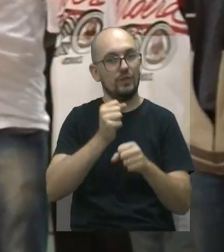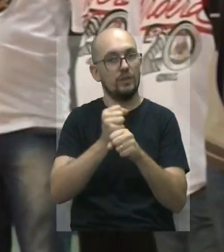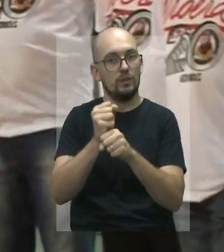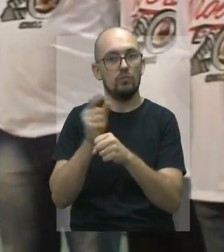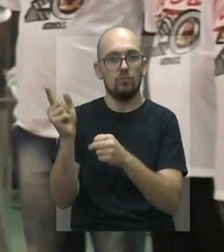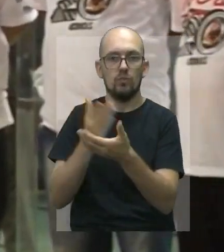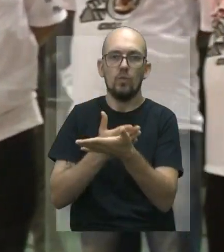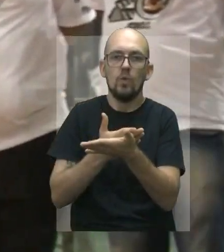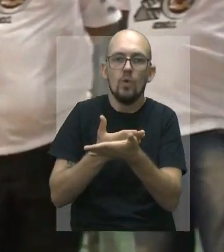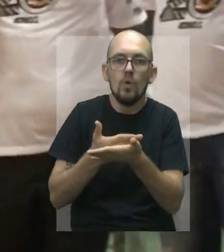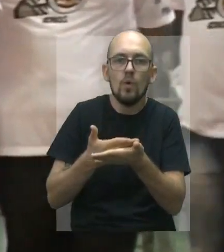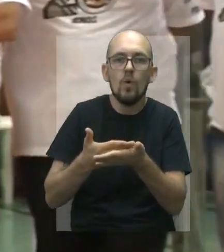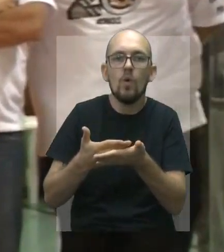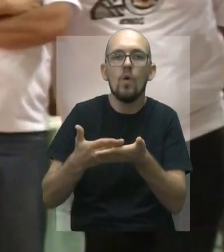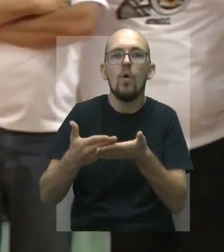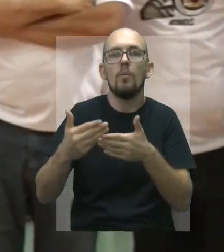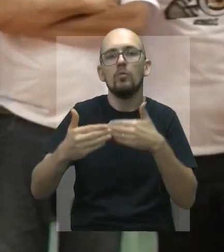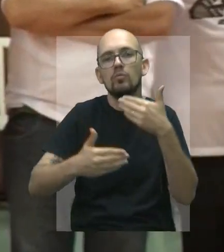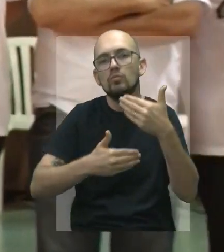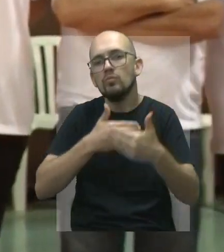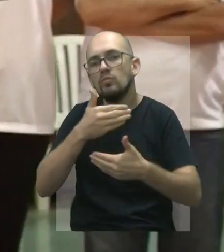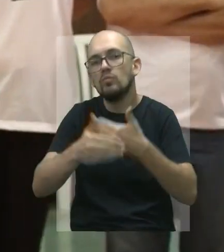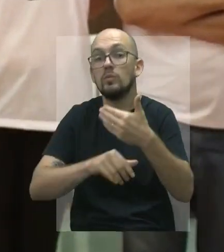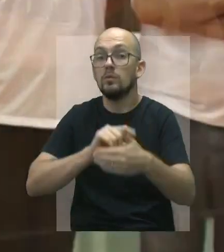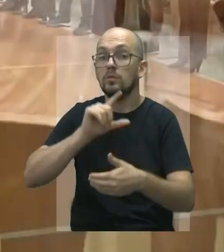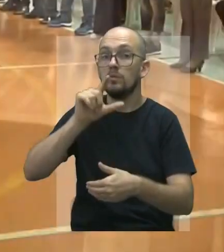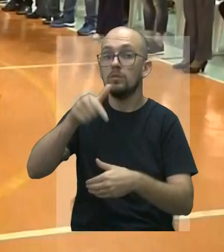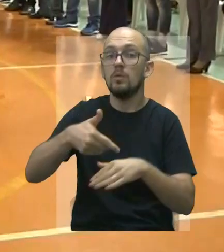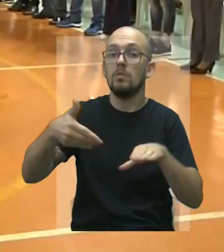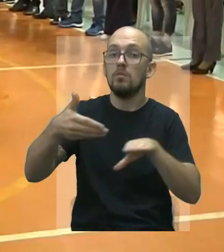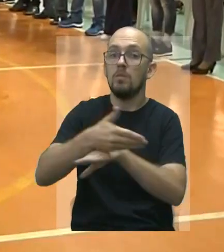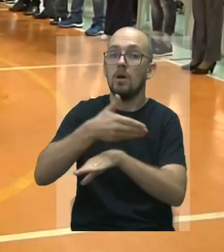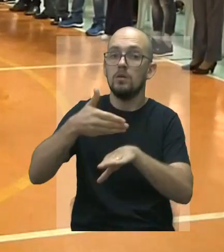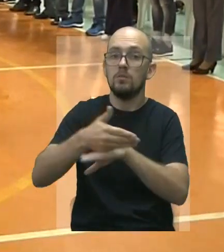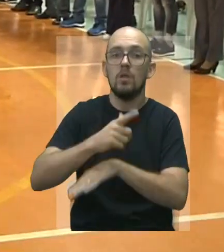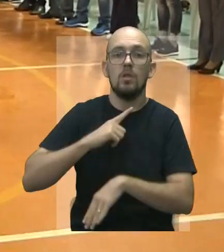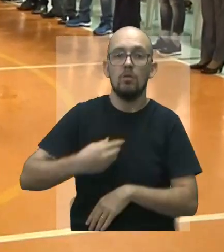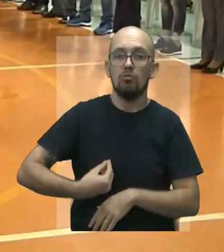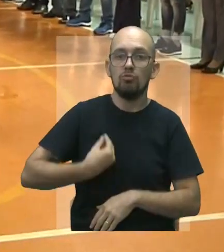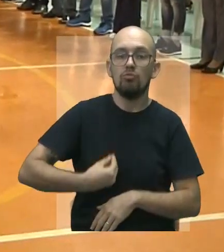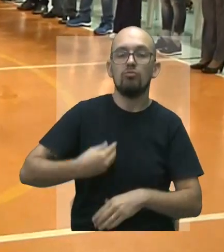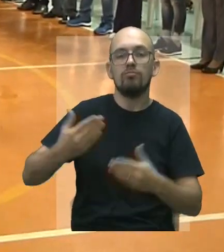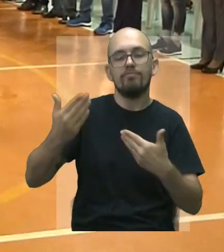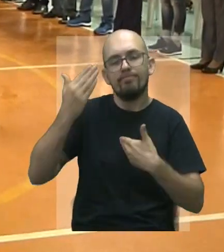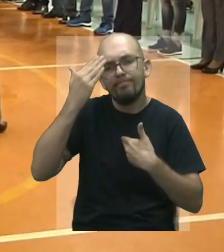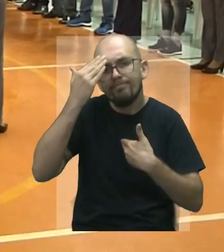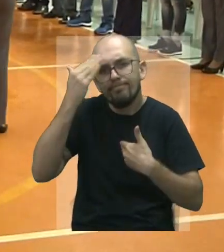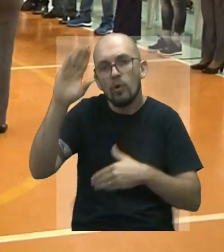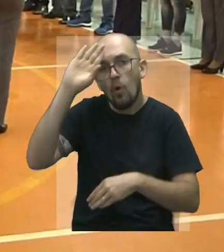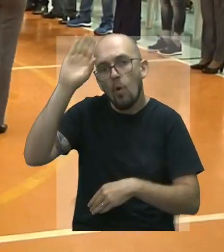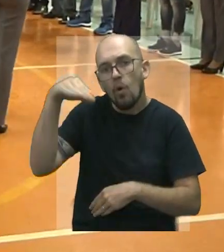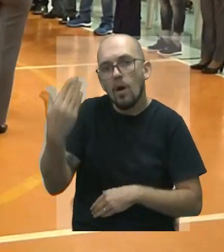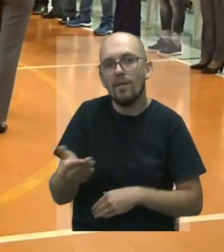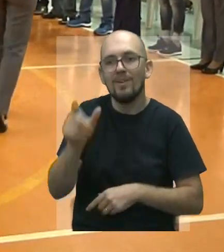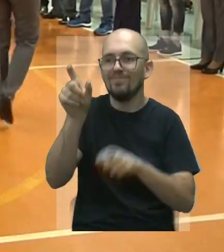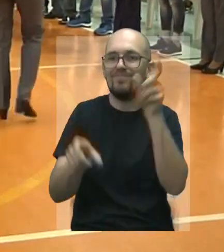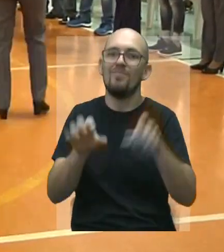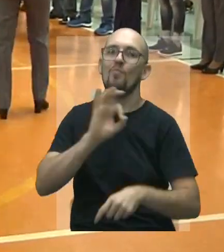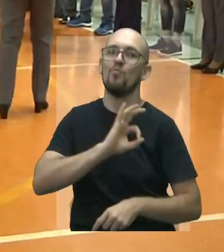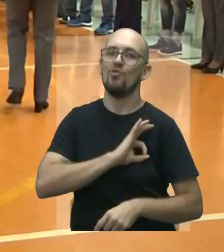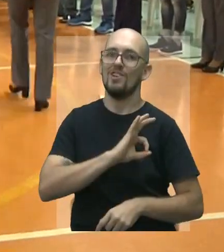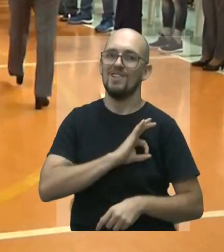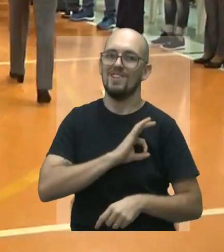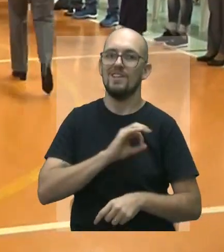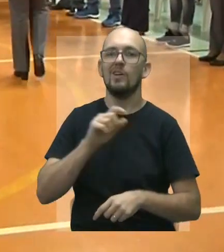Polícia Militar do Interior contou com a participação e homenagem a todos os instrutores que integraram e também os que